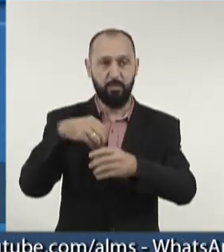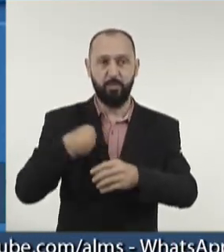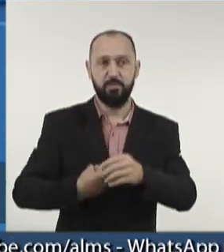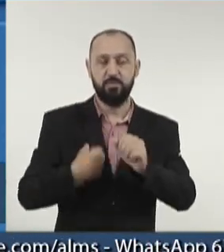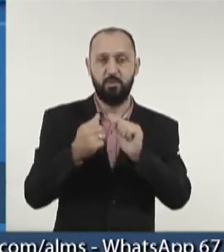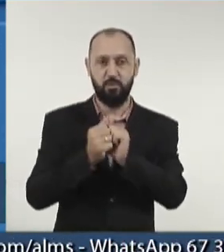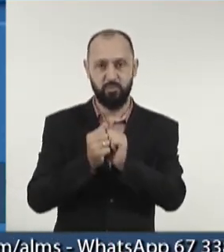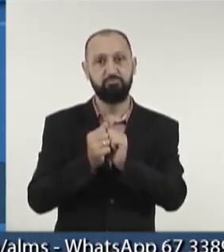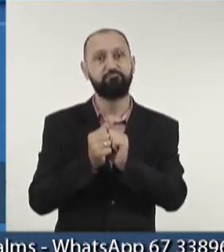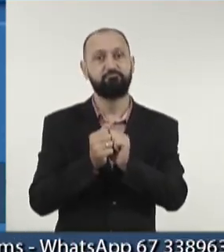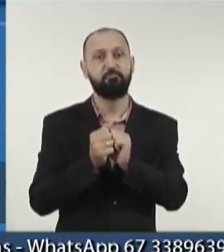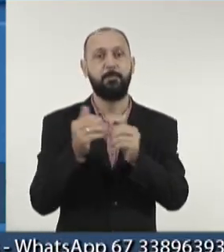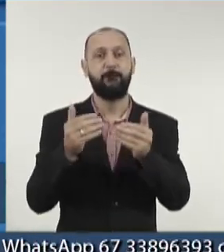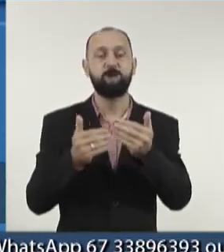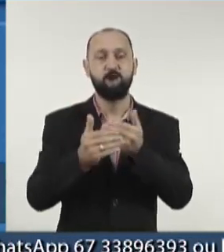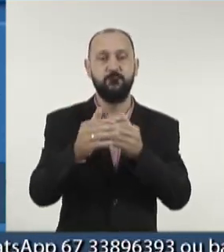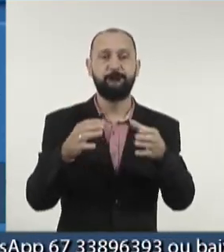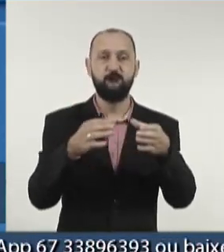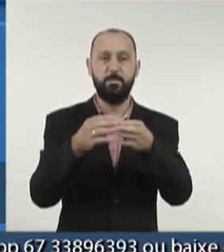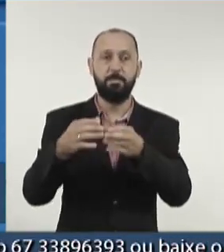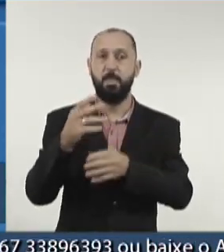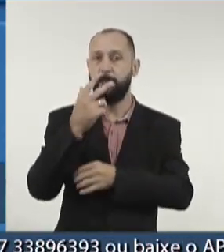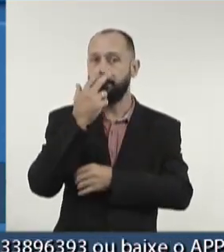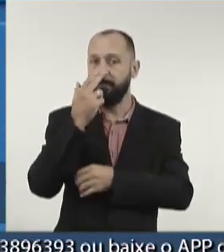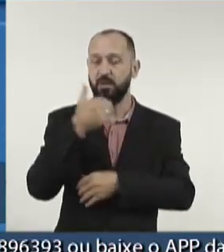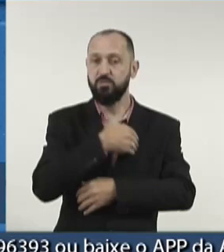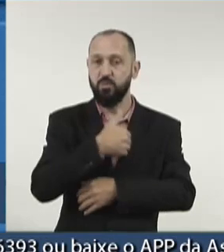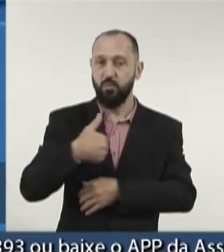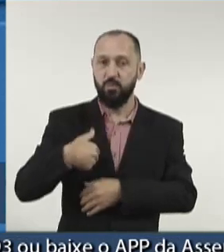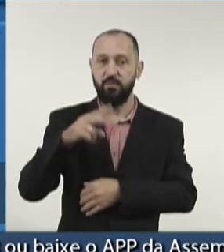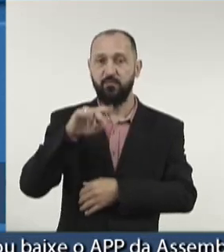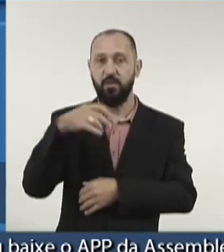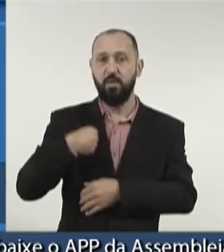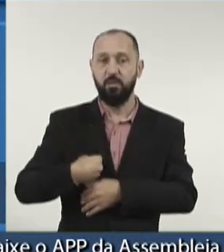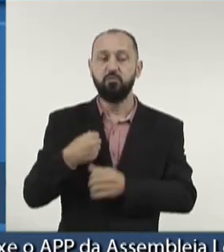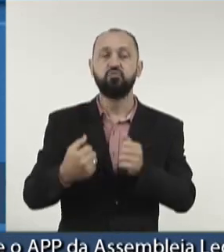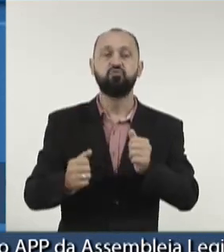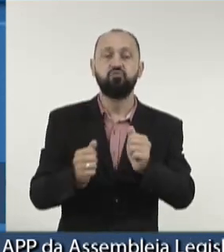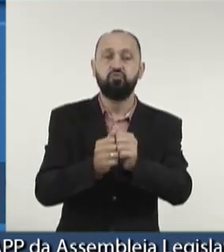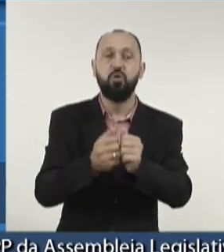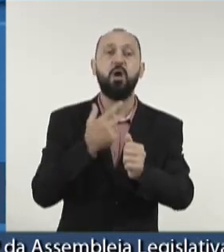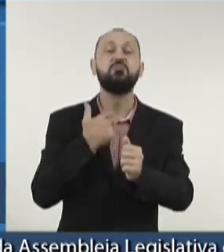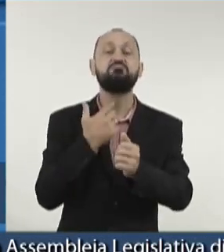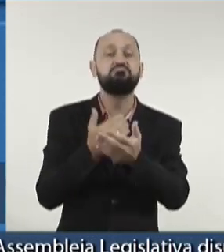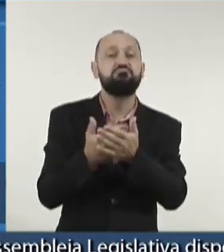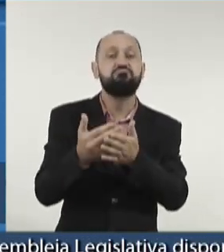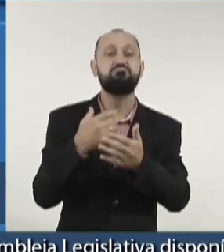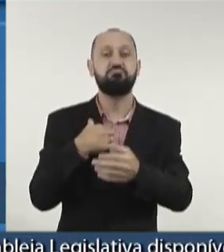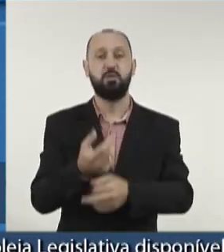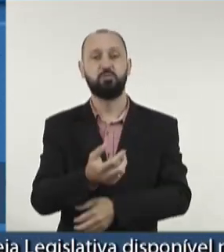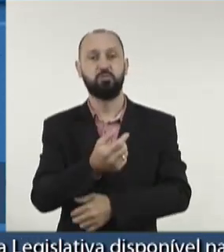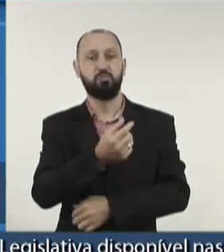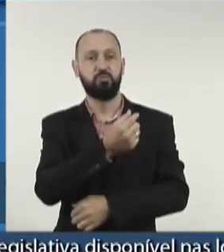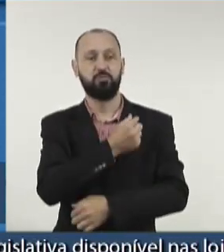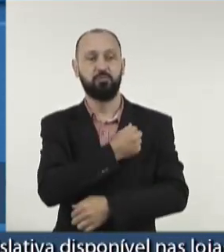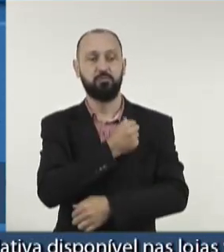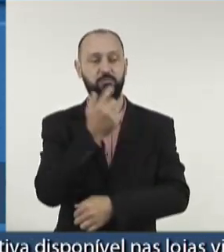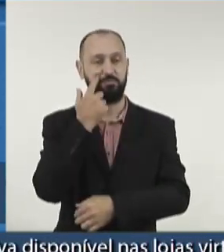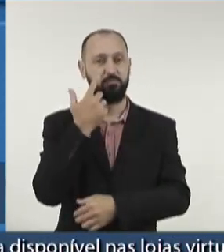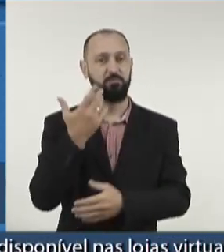Que neste momento, a partir dessa comissão, me parece que o governo está aí com vontade de assumir a sua responsabilidade